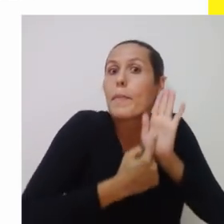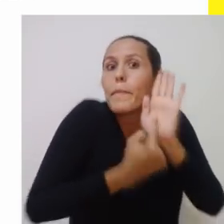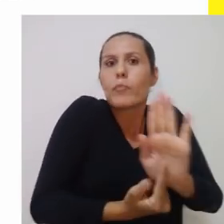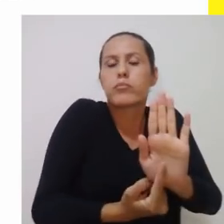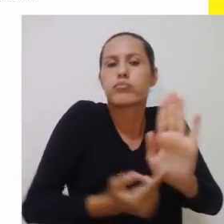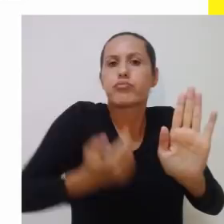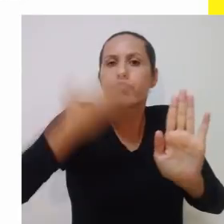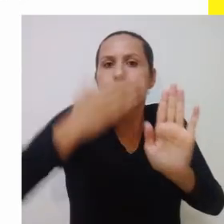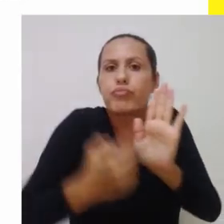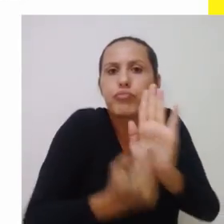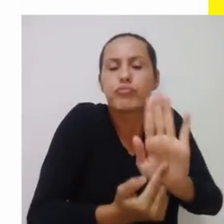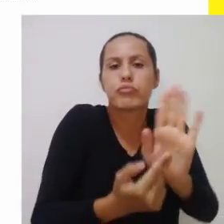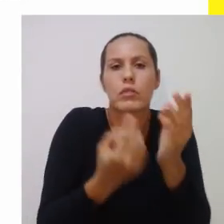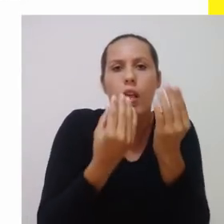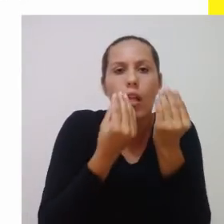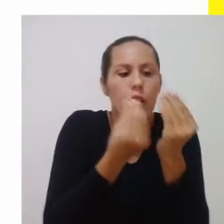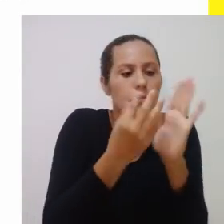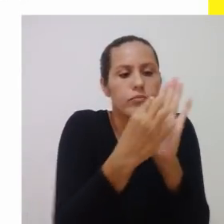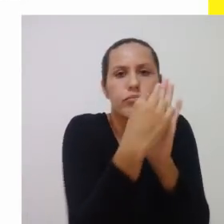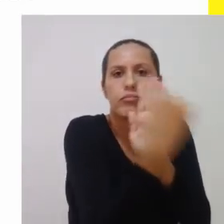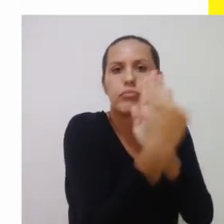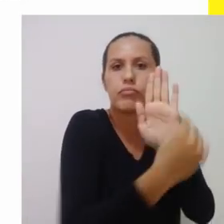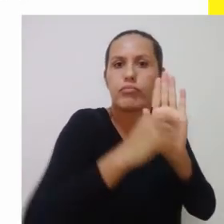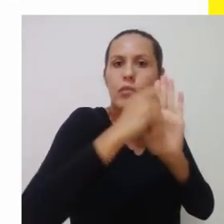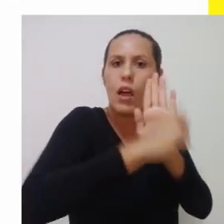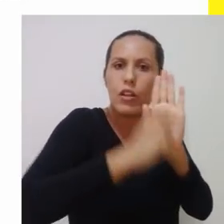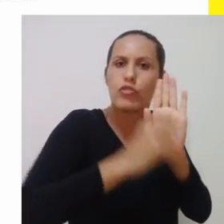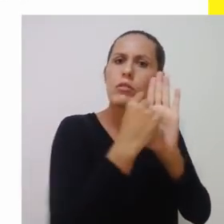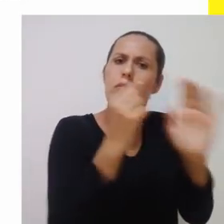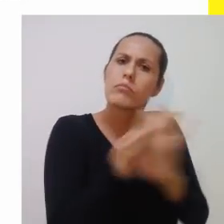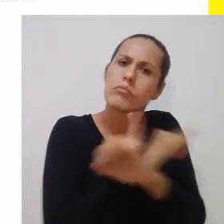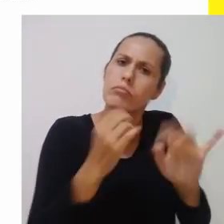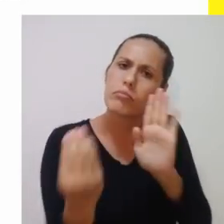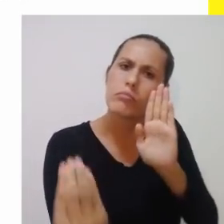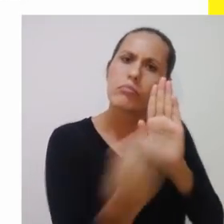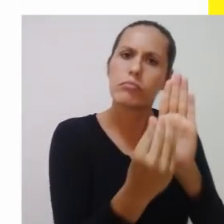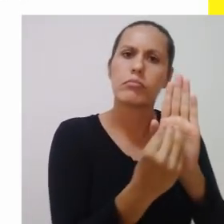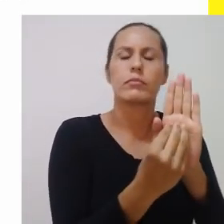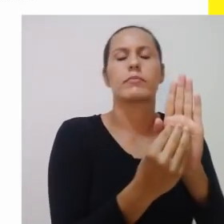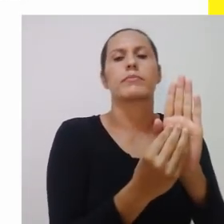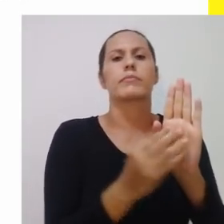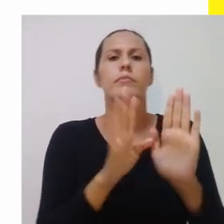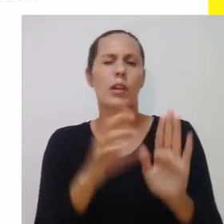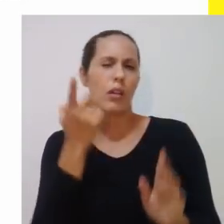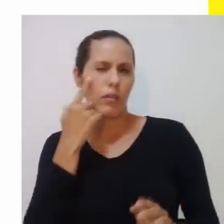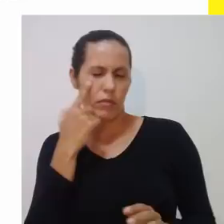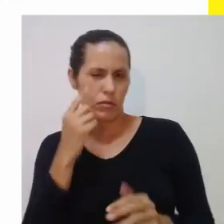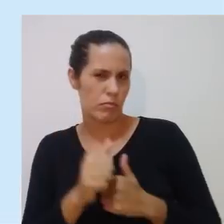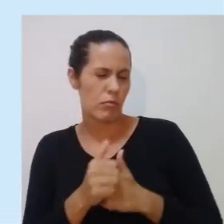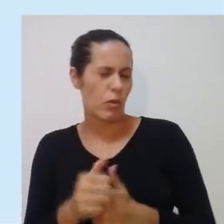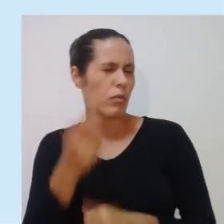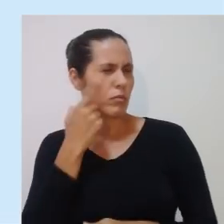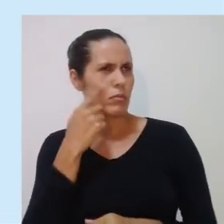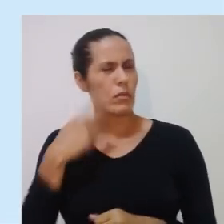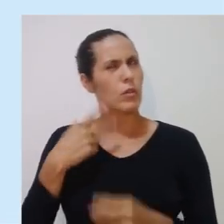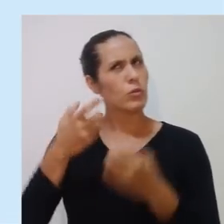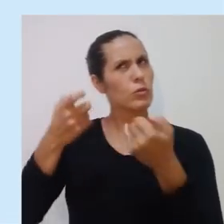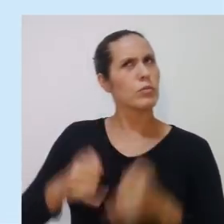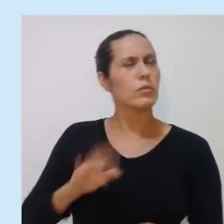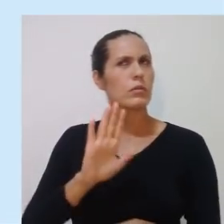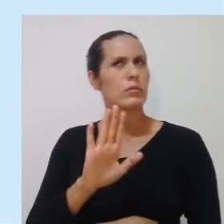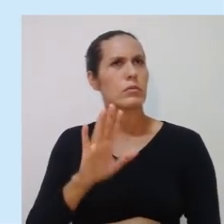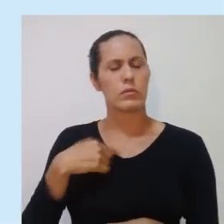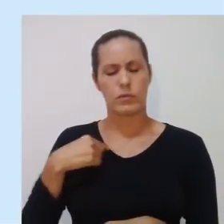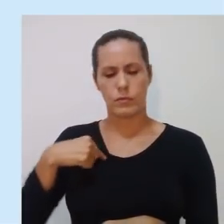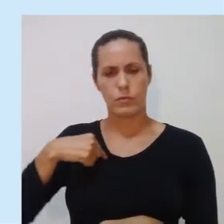são explicitadas. Elas são escritas. Agora, veja, acompanhe comigo uma coisa que